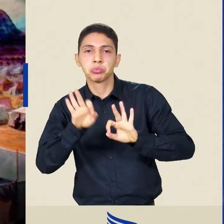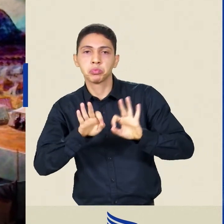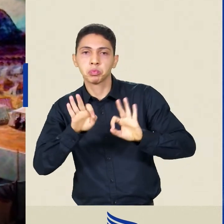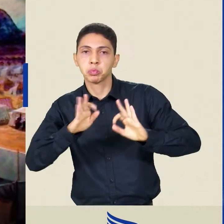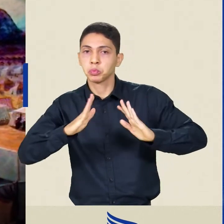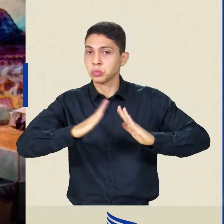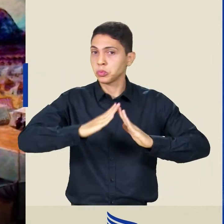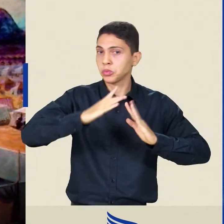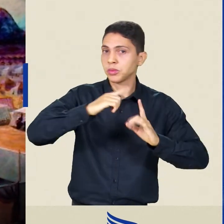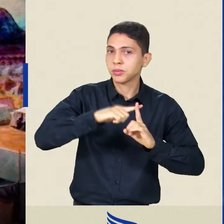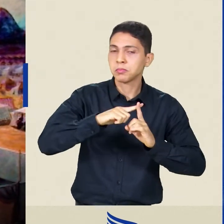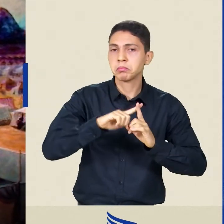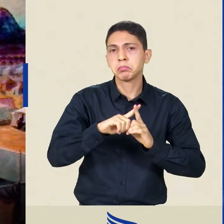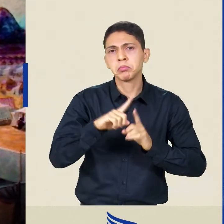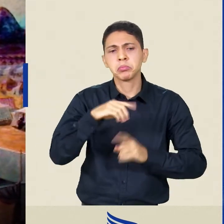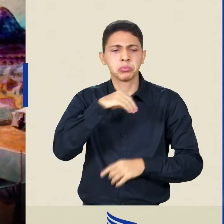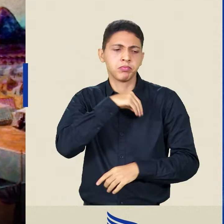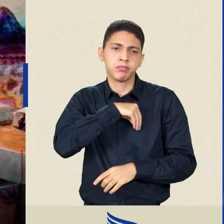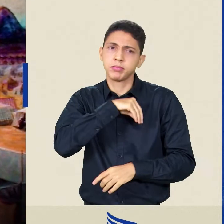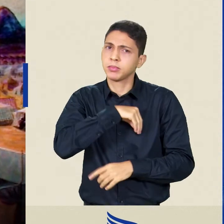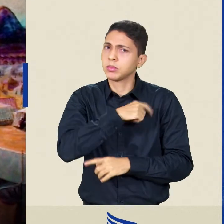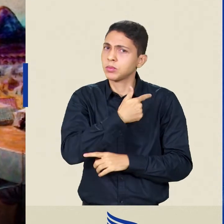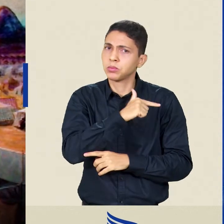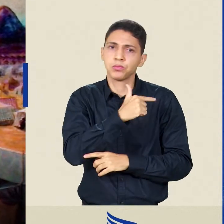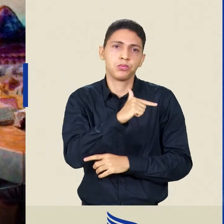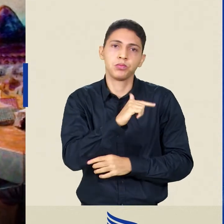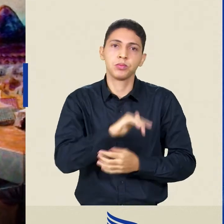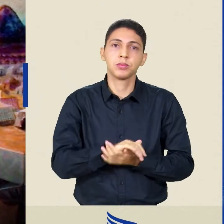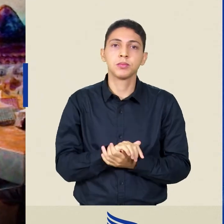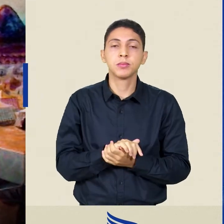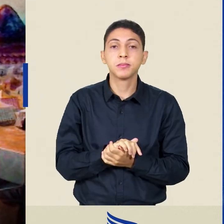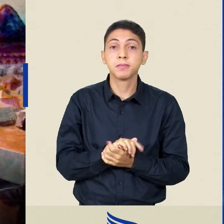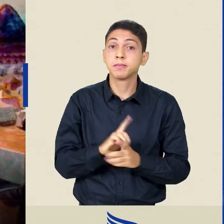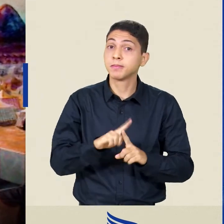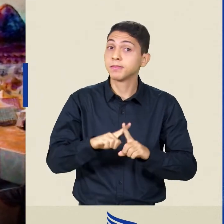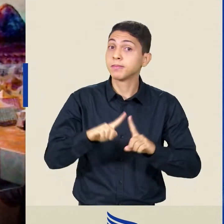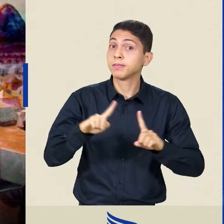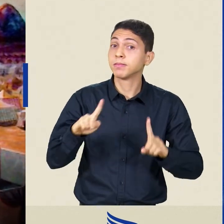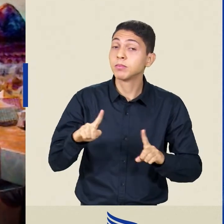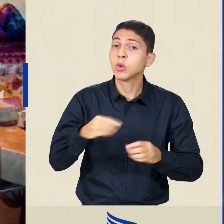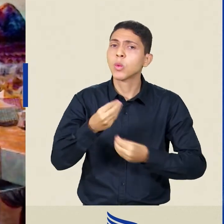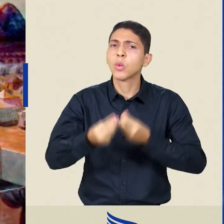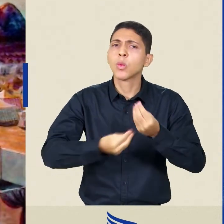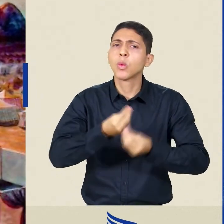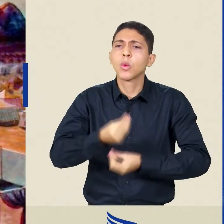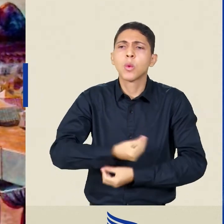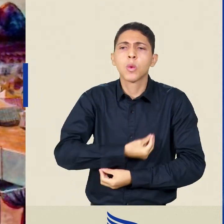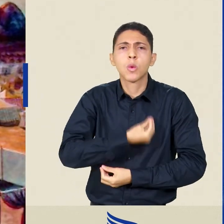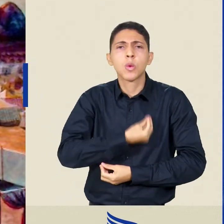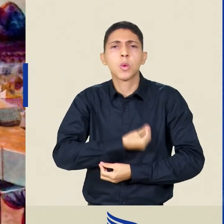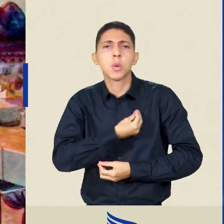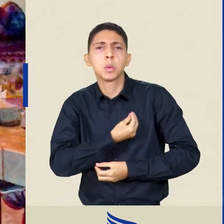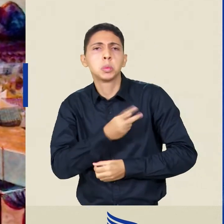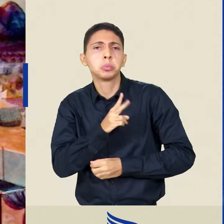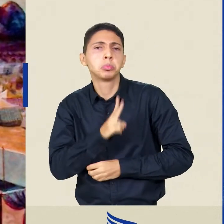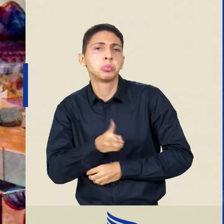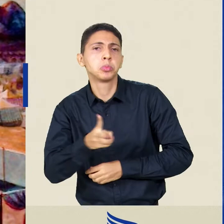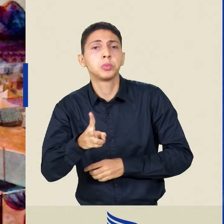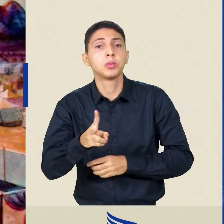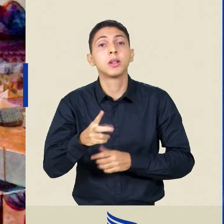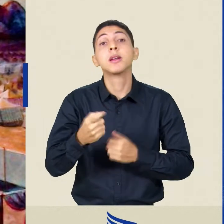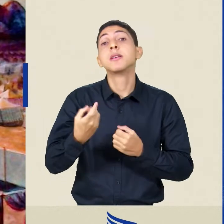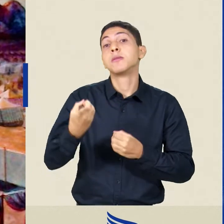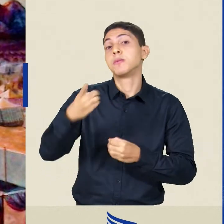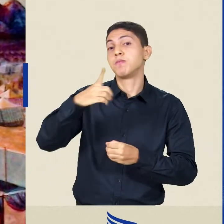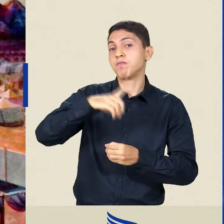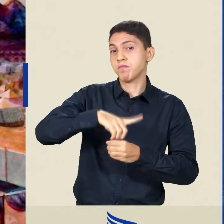de um salário, nem mantinham seu próprio negócio. O sustento deles provinha do dízimo. Quem